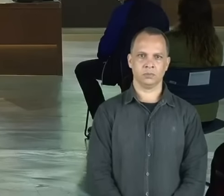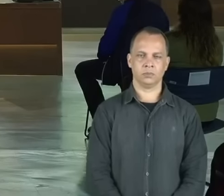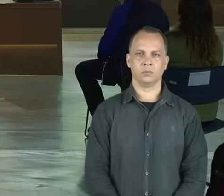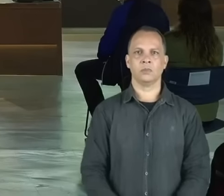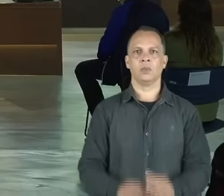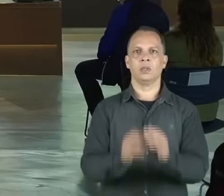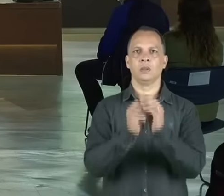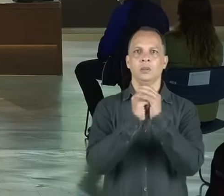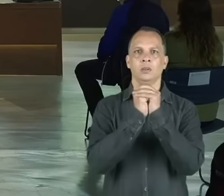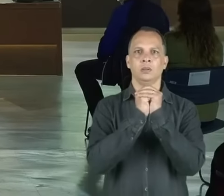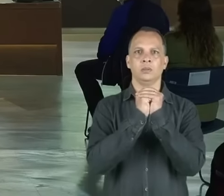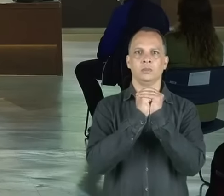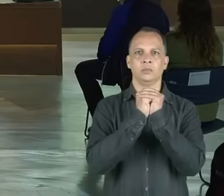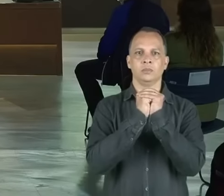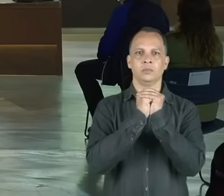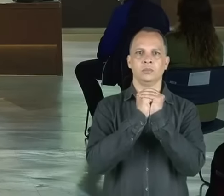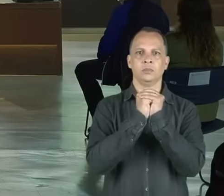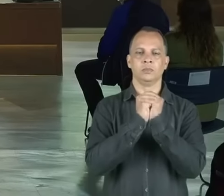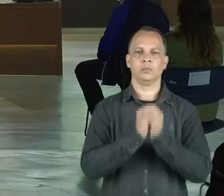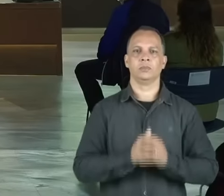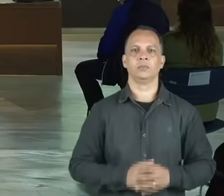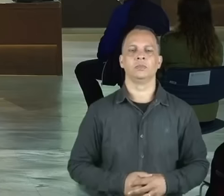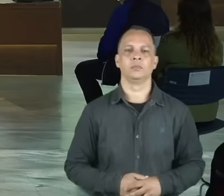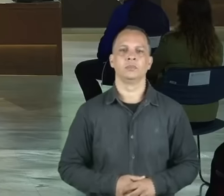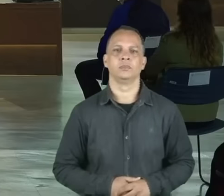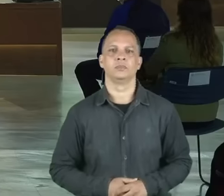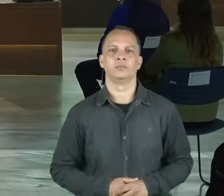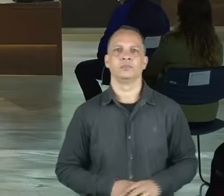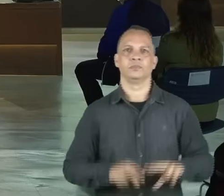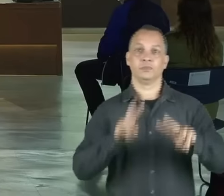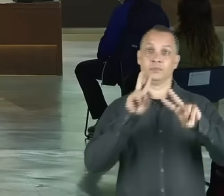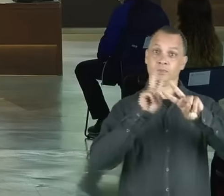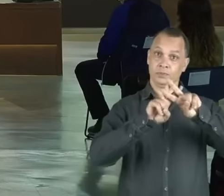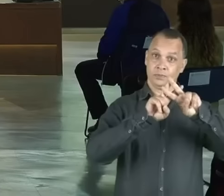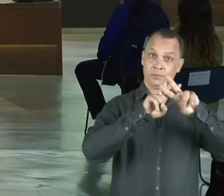e amém E aí